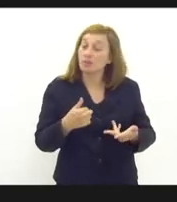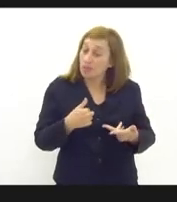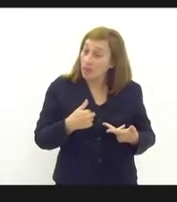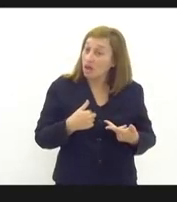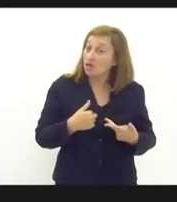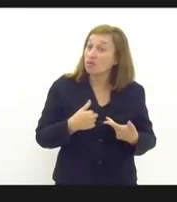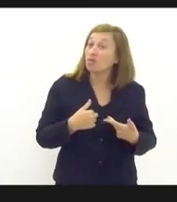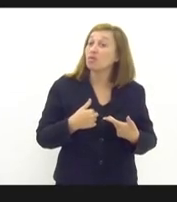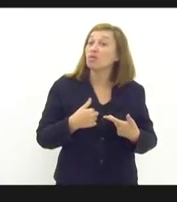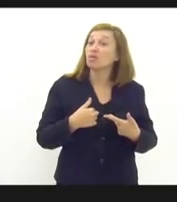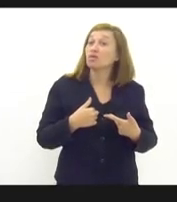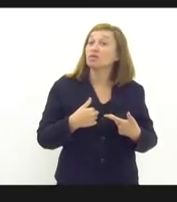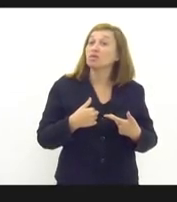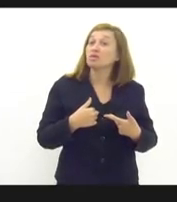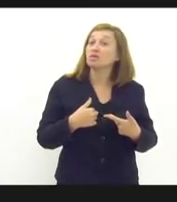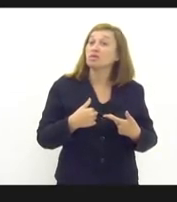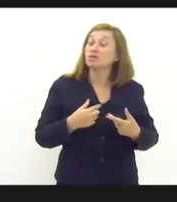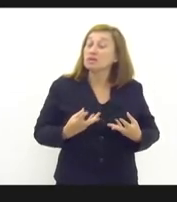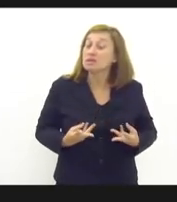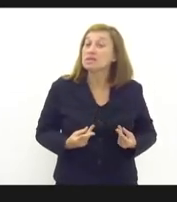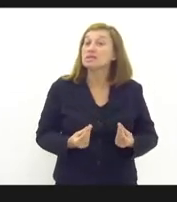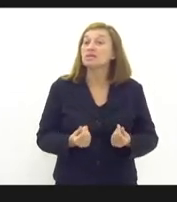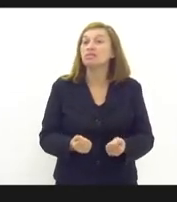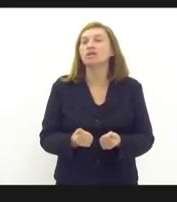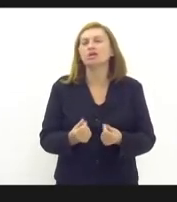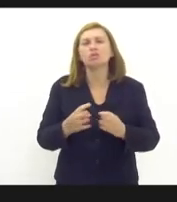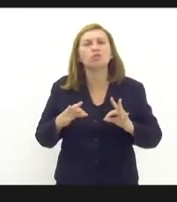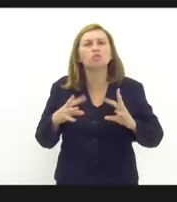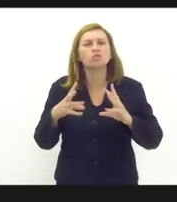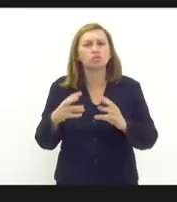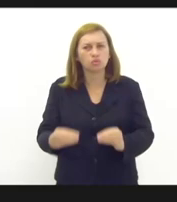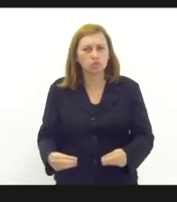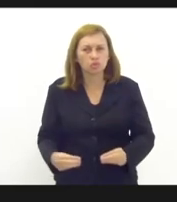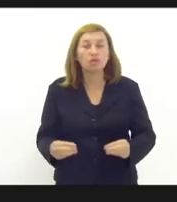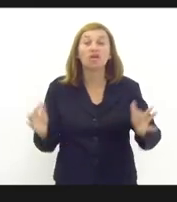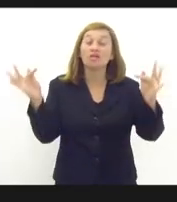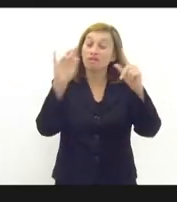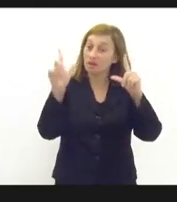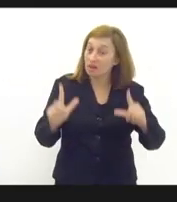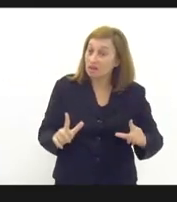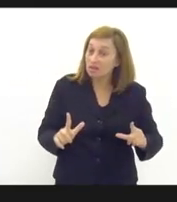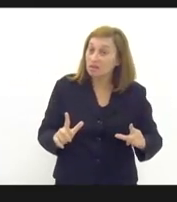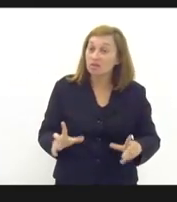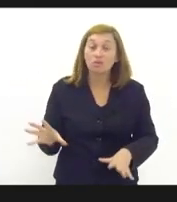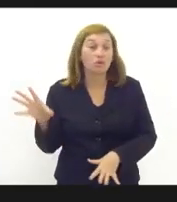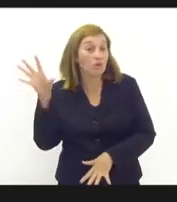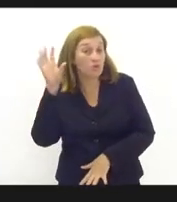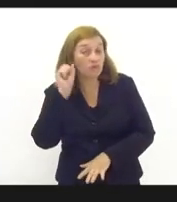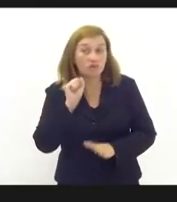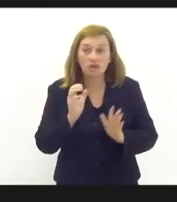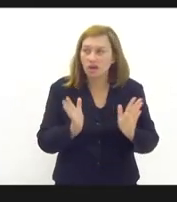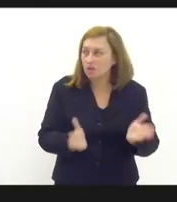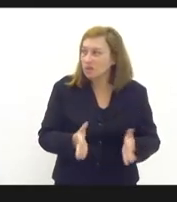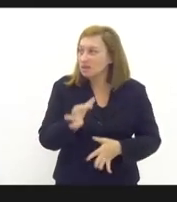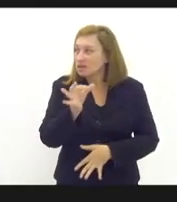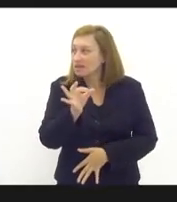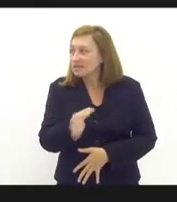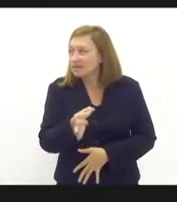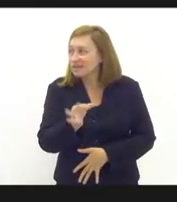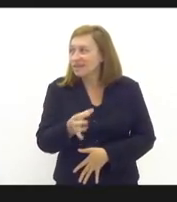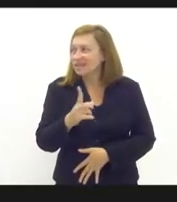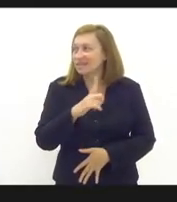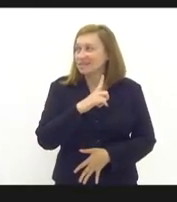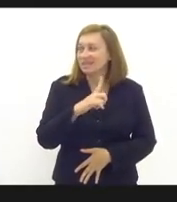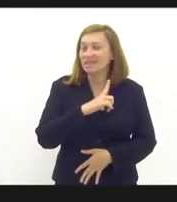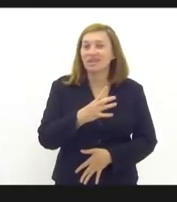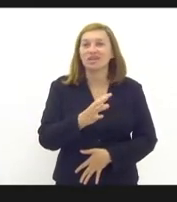Eu estou muito sensibilizado com isso, com muita felicidade pelo que eu acabei de ouvir. Eu tenho certeza que